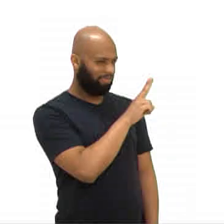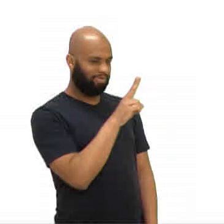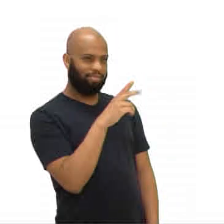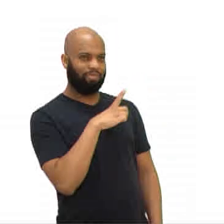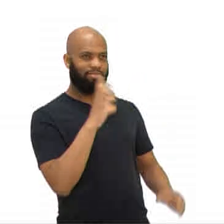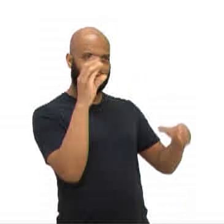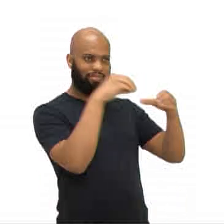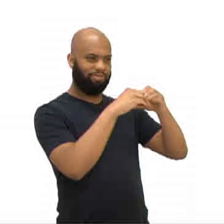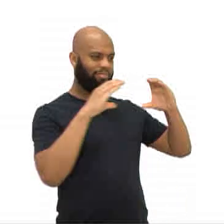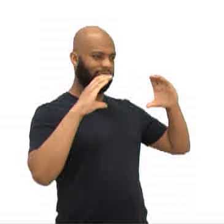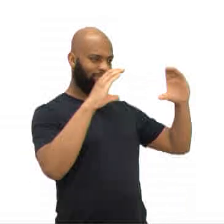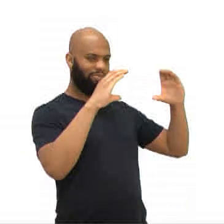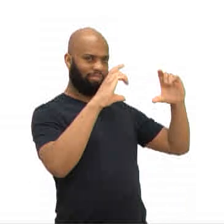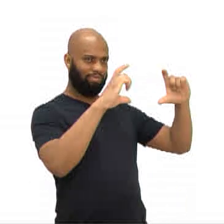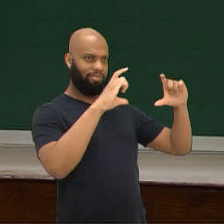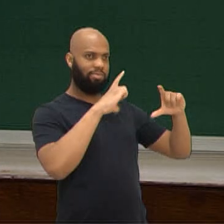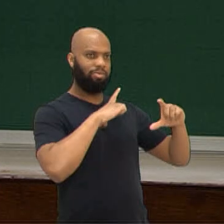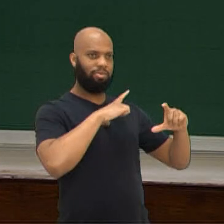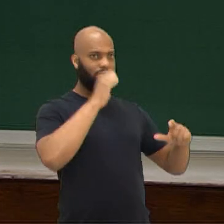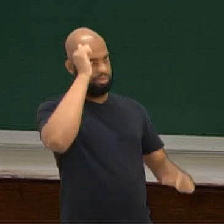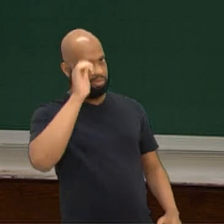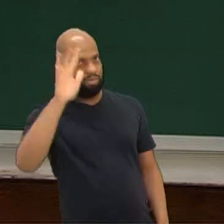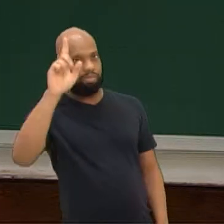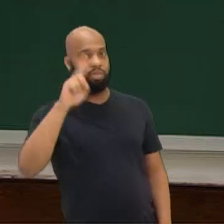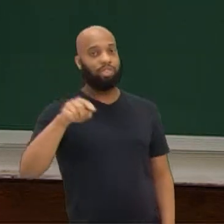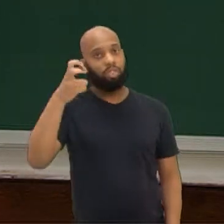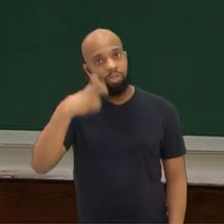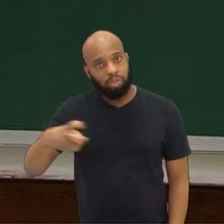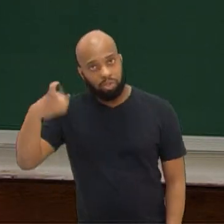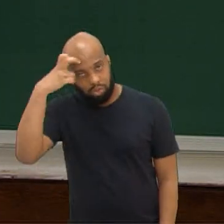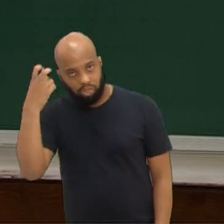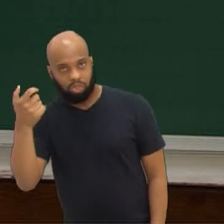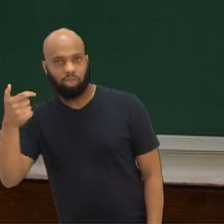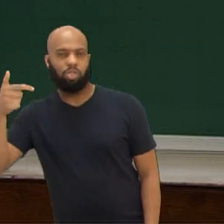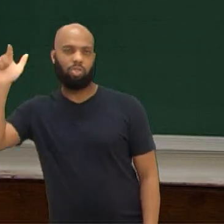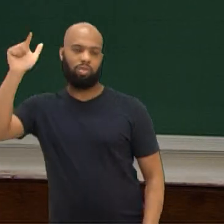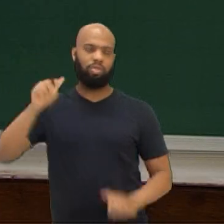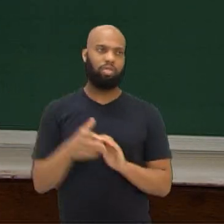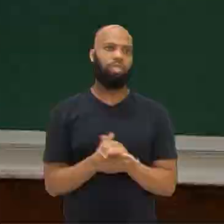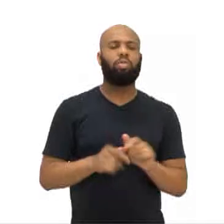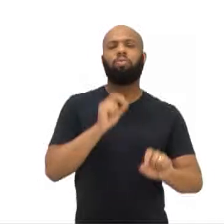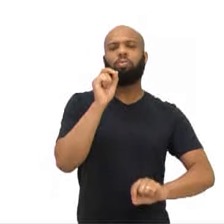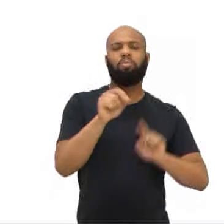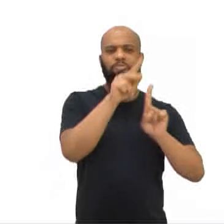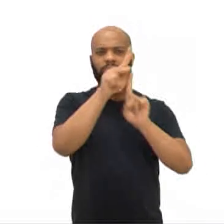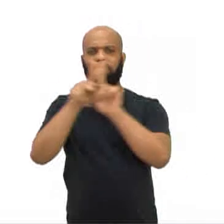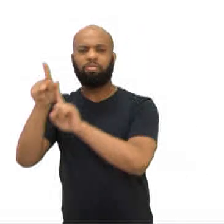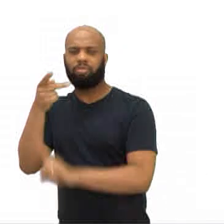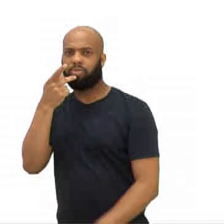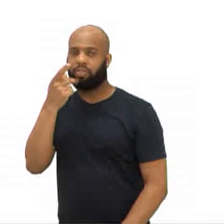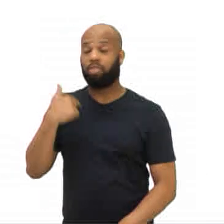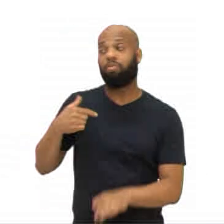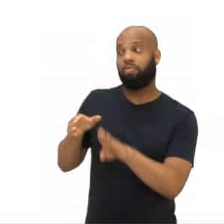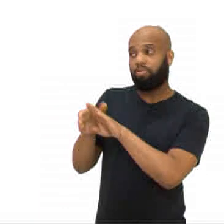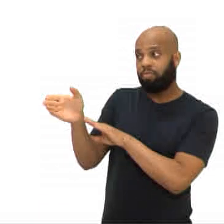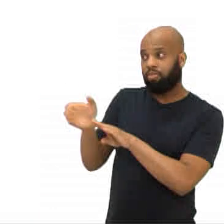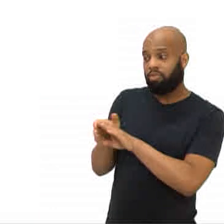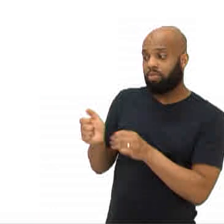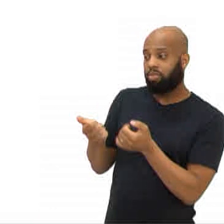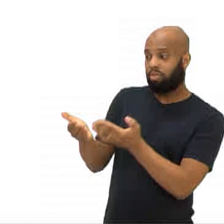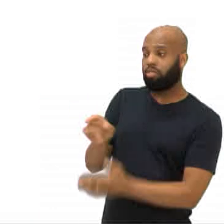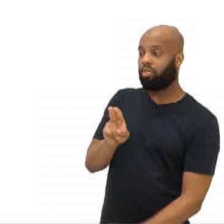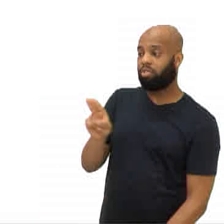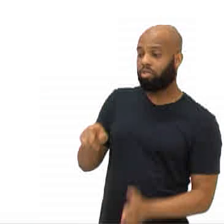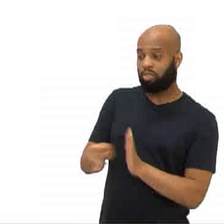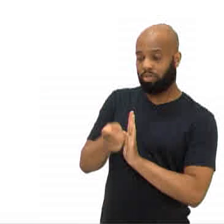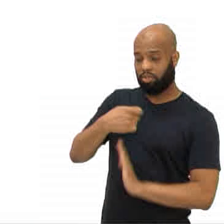Essa interferência, né, de outras culturas e outras línguas. E o que o personagem fala? Les aconselho que ele ponga al niño um